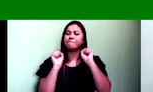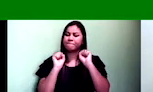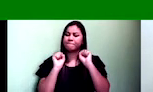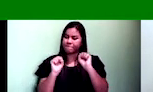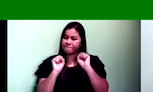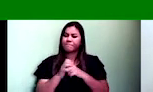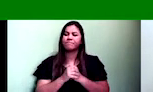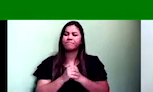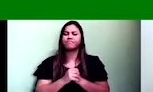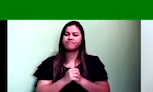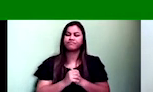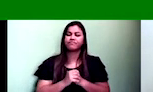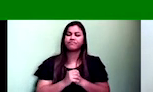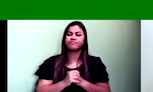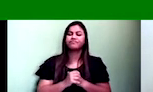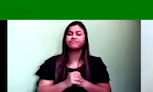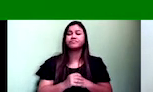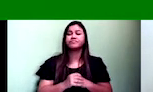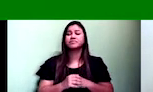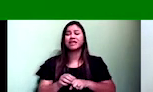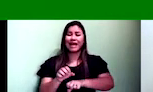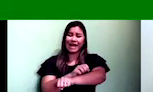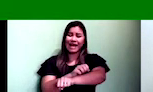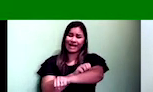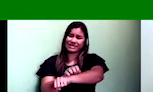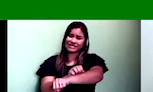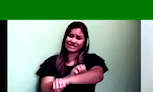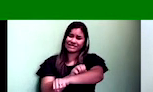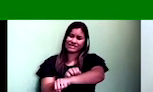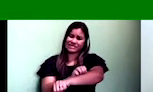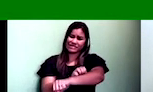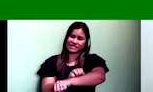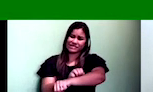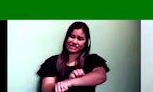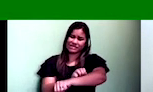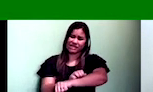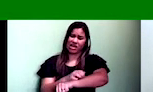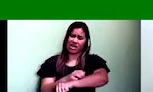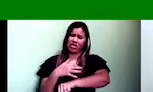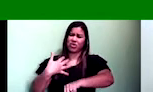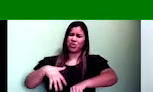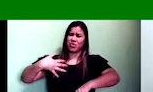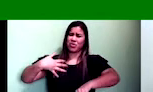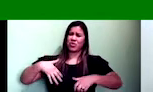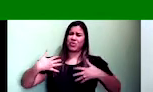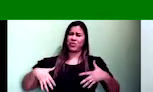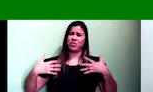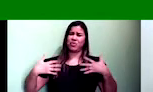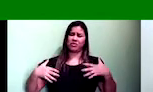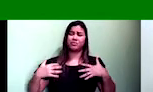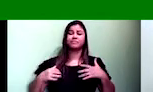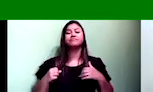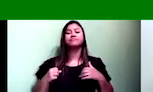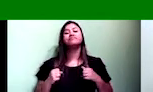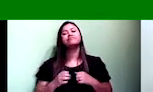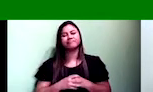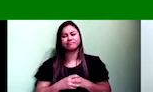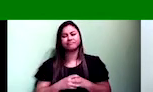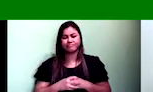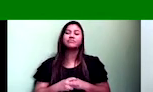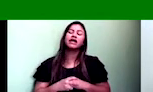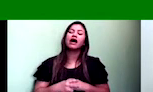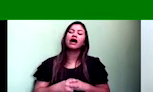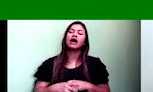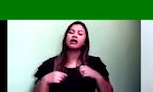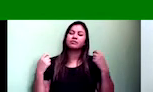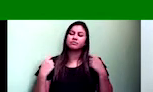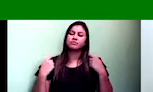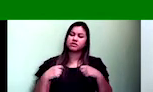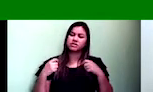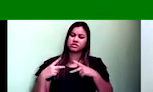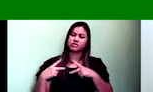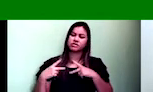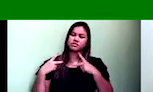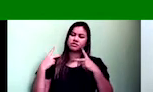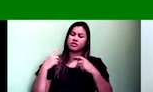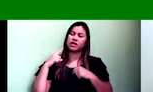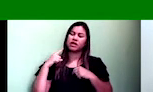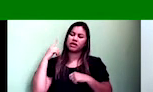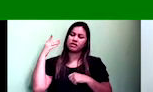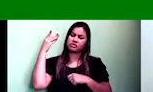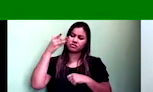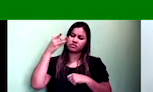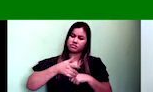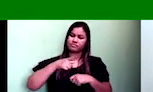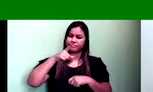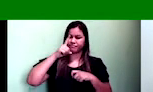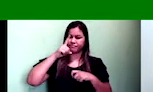também, como é no caso do corrimento, qualquer ardência ou coceira também não é normal e requer uma visita. São sintomas